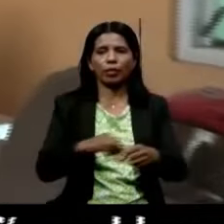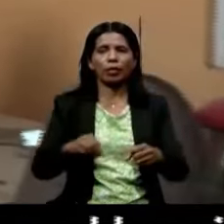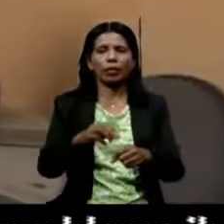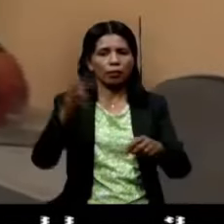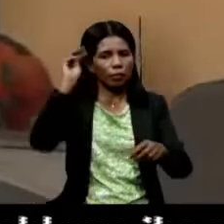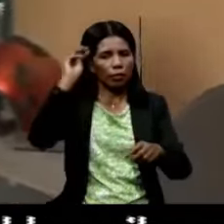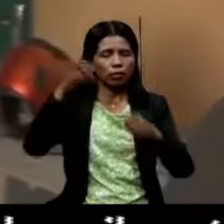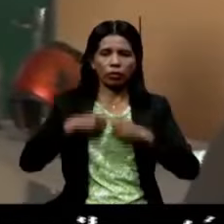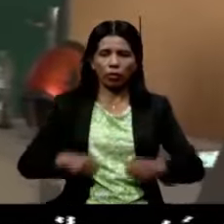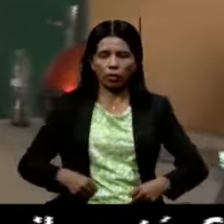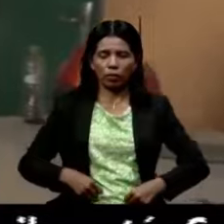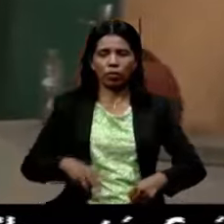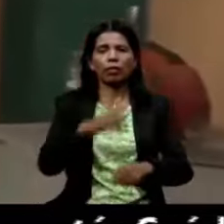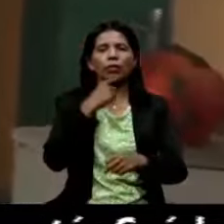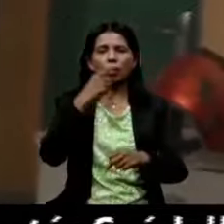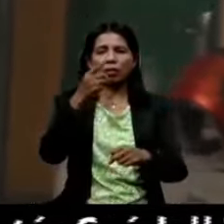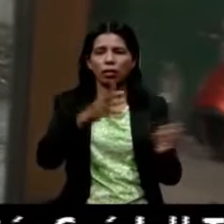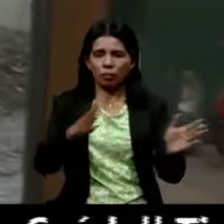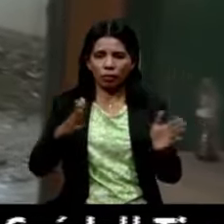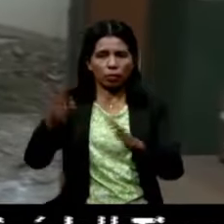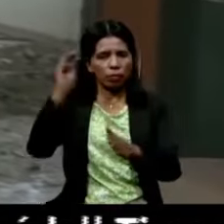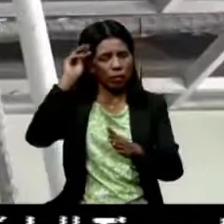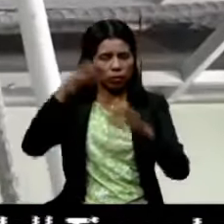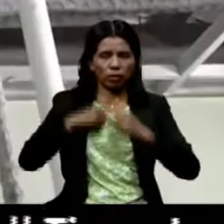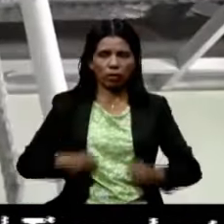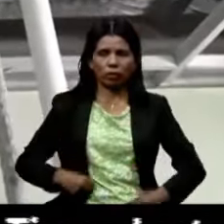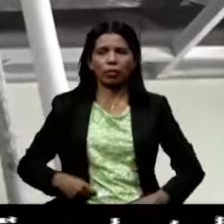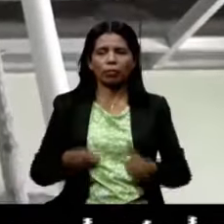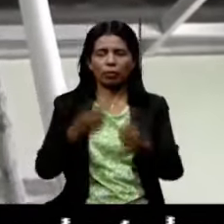Saúde Madalena Anjang mos informa preparação Ministério Saúde desde